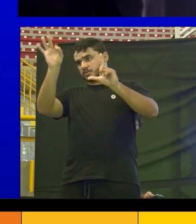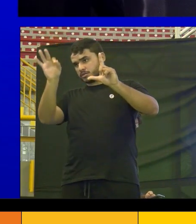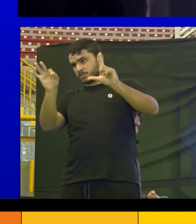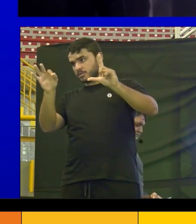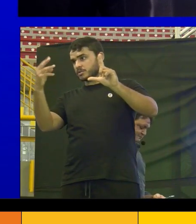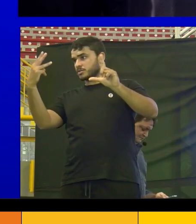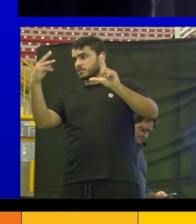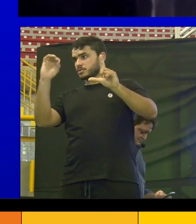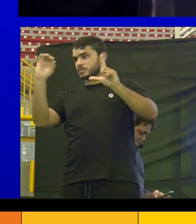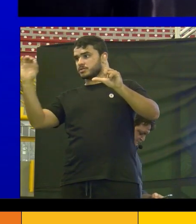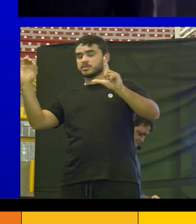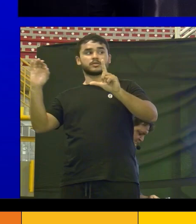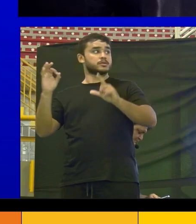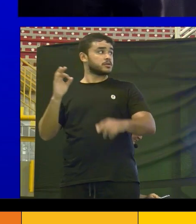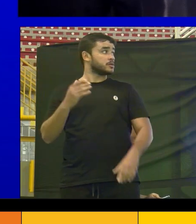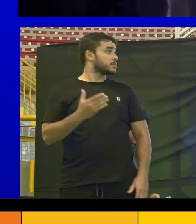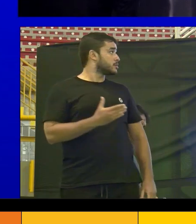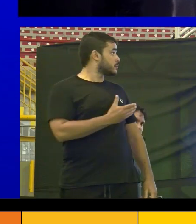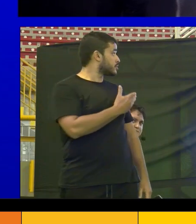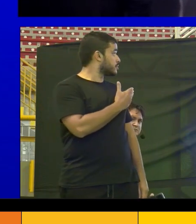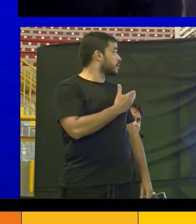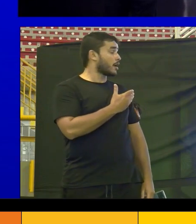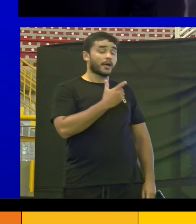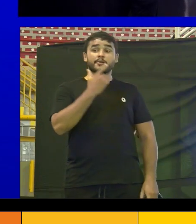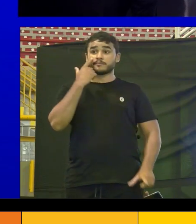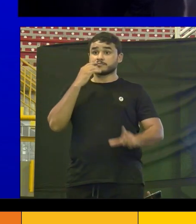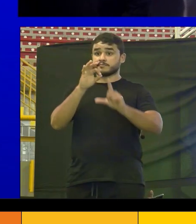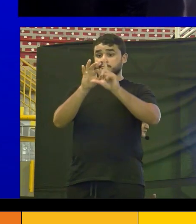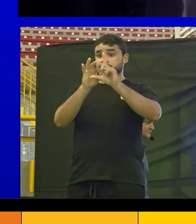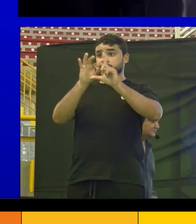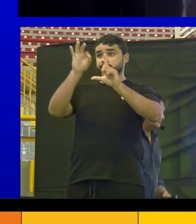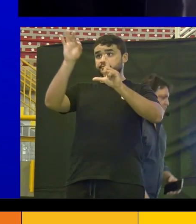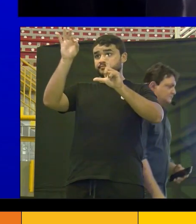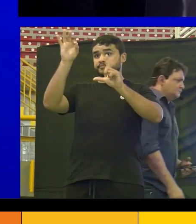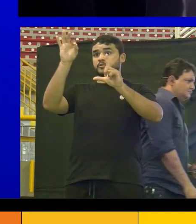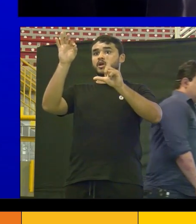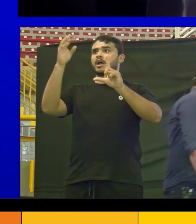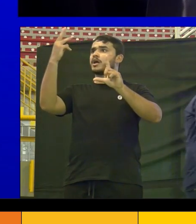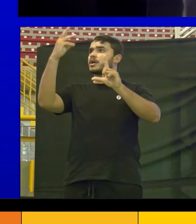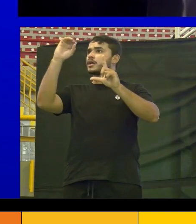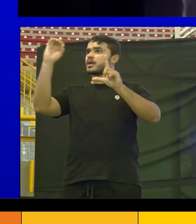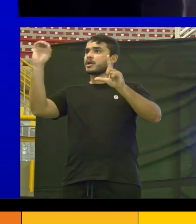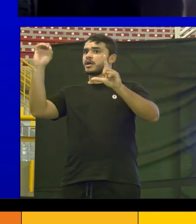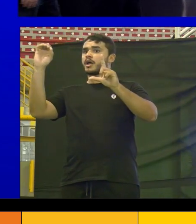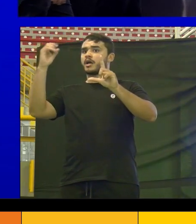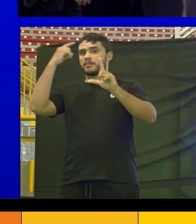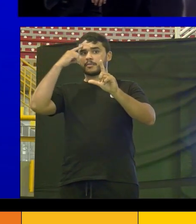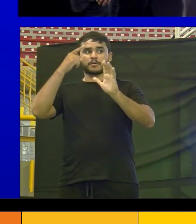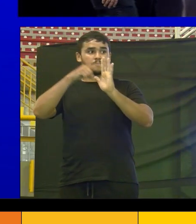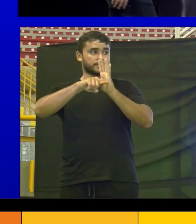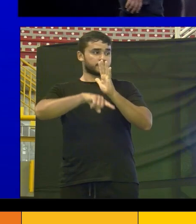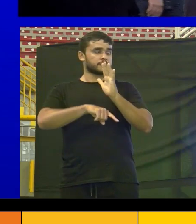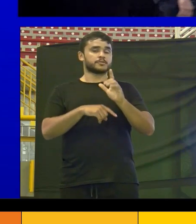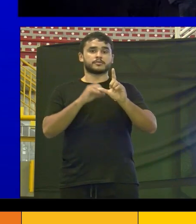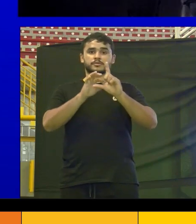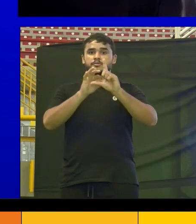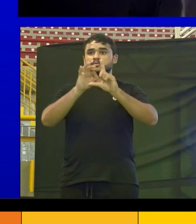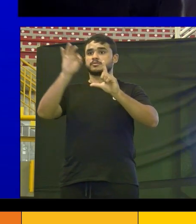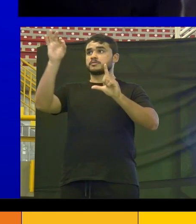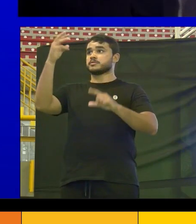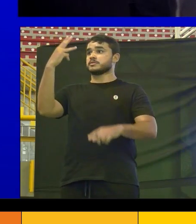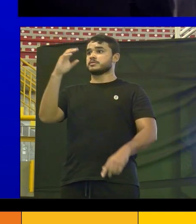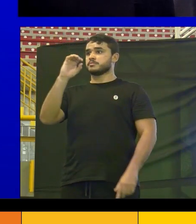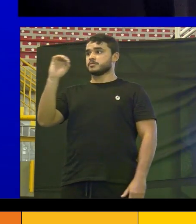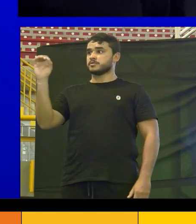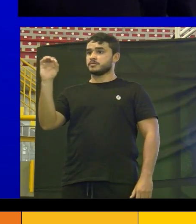na matemática? Pego o valor final, subtraio pelo valor inicial. 3000 menos